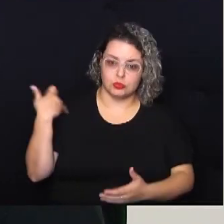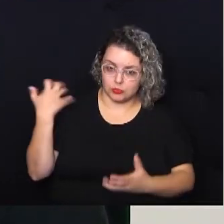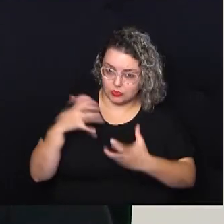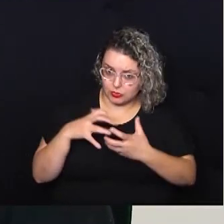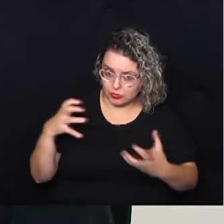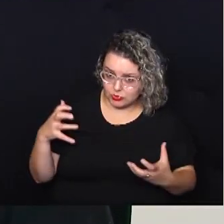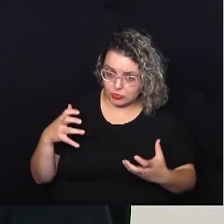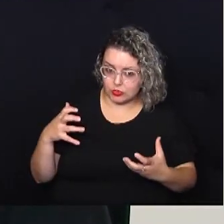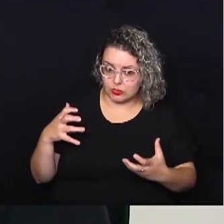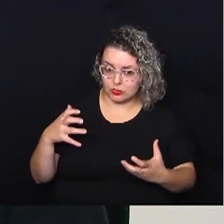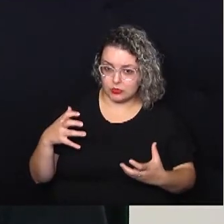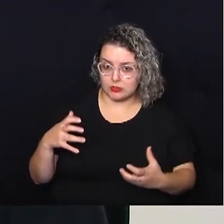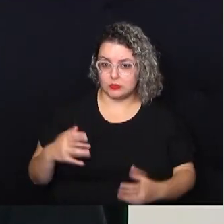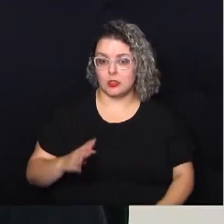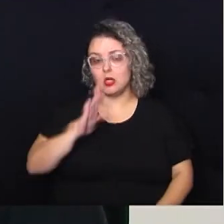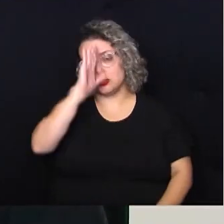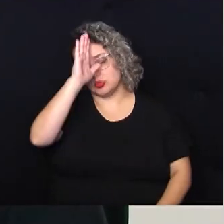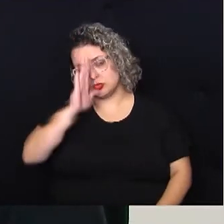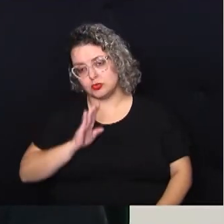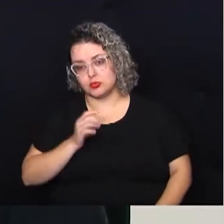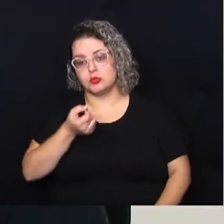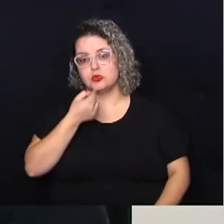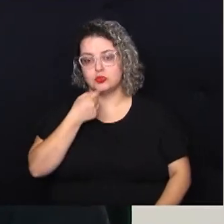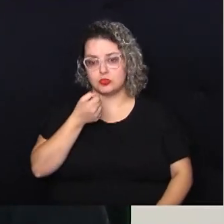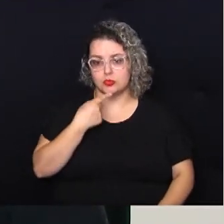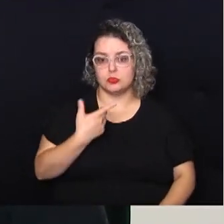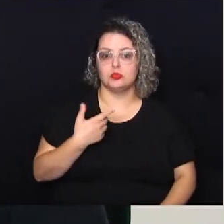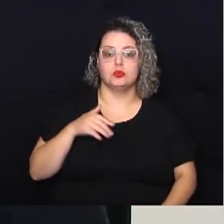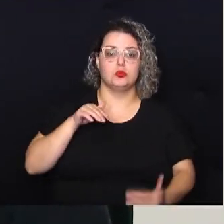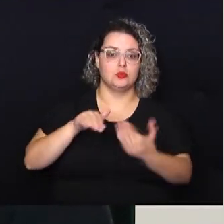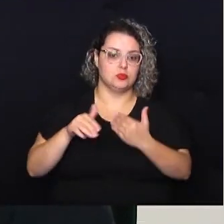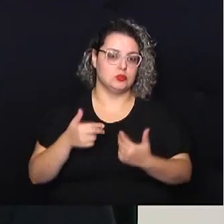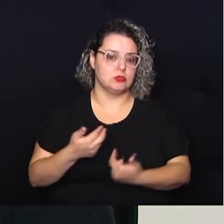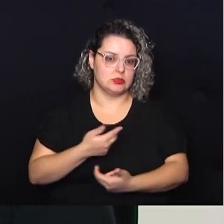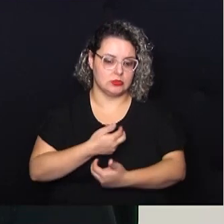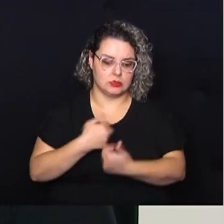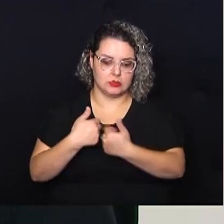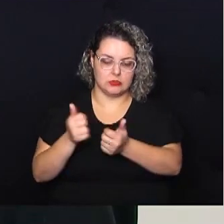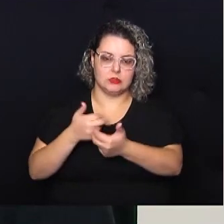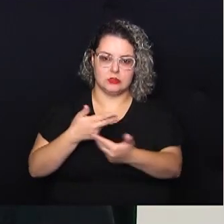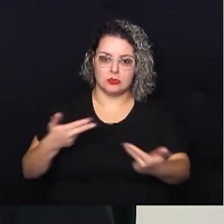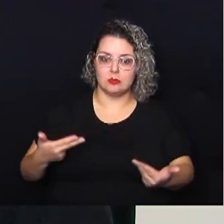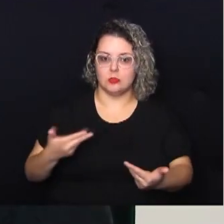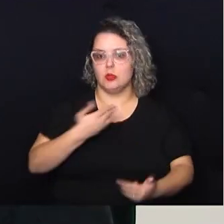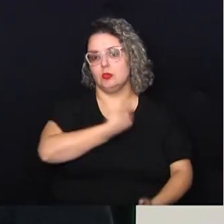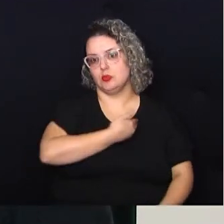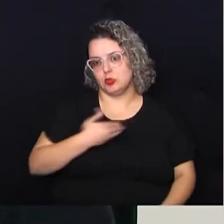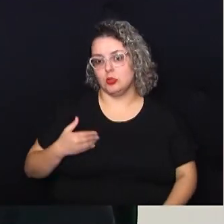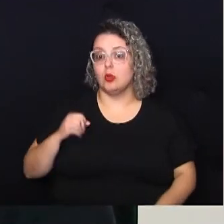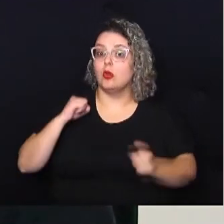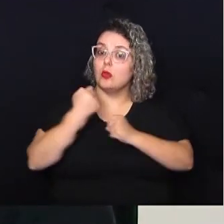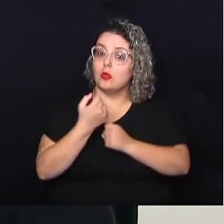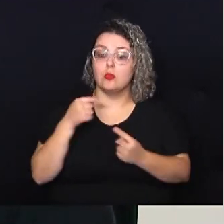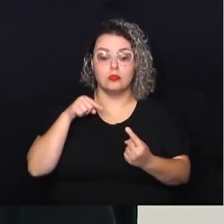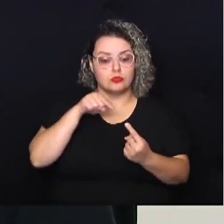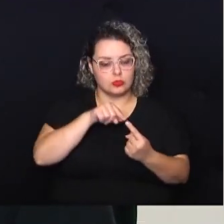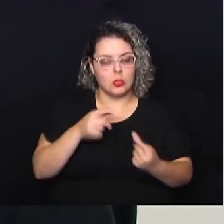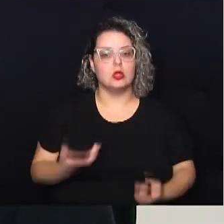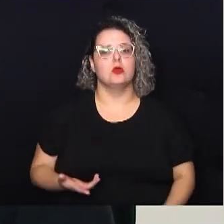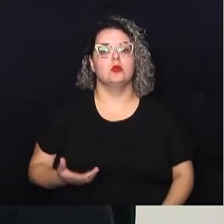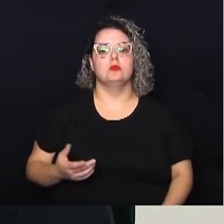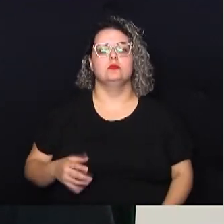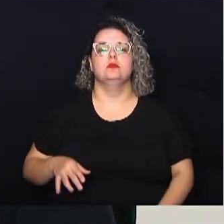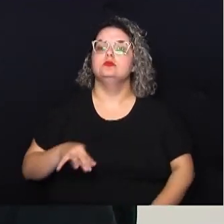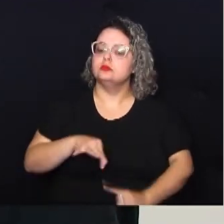que assegura gratuitamente os medicamentos de transportes públicos. Tem o objetivo de proteger prioridades às